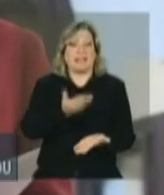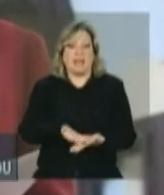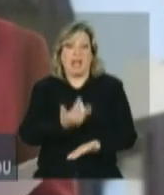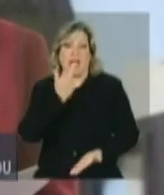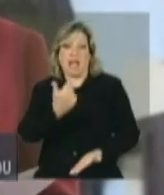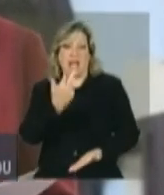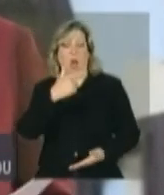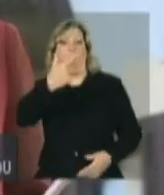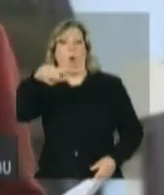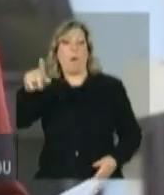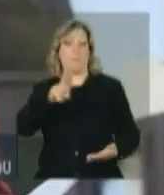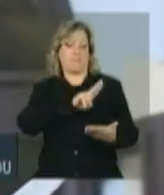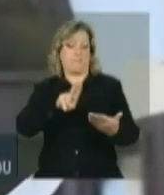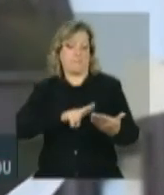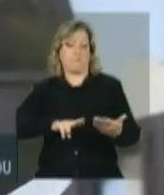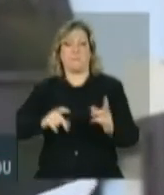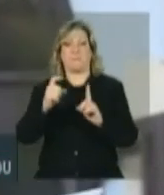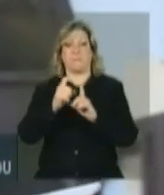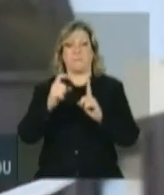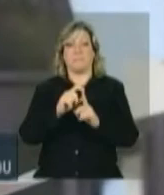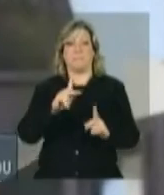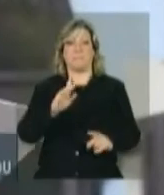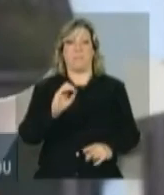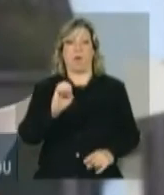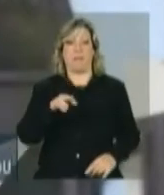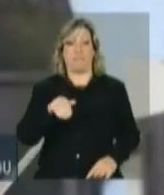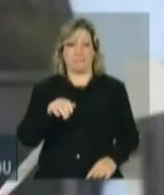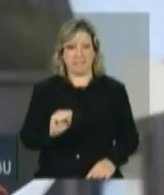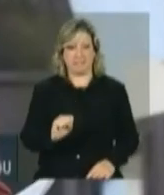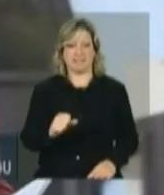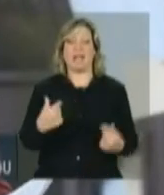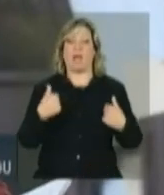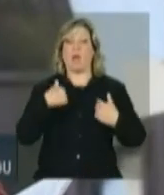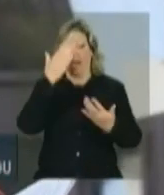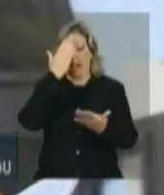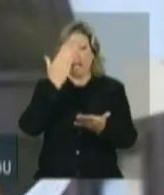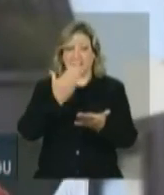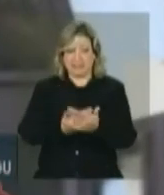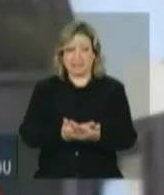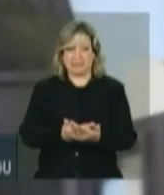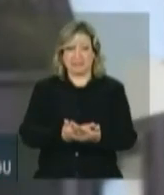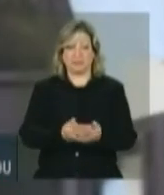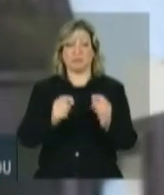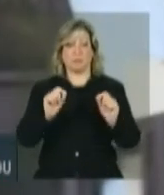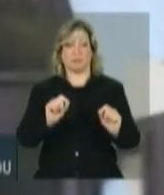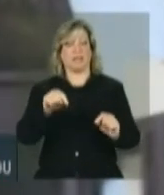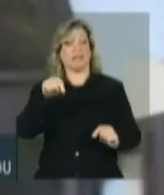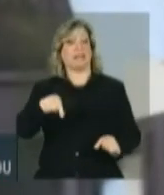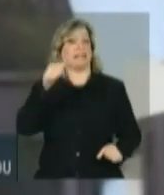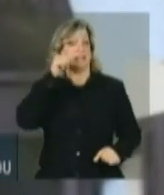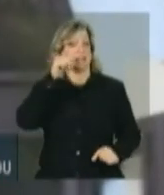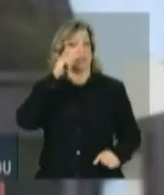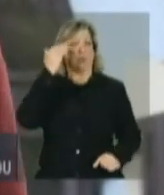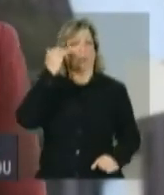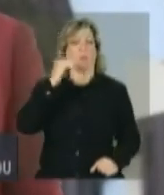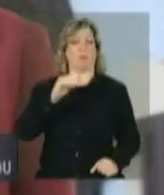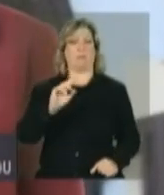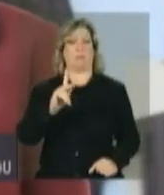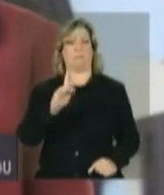poemas. Eu acredito que aquela grande poetisa